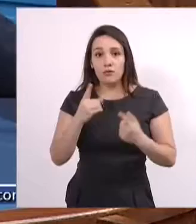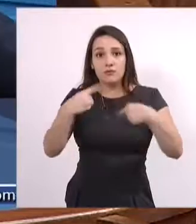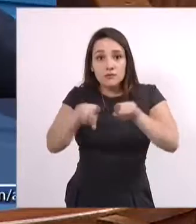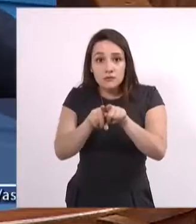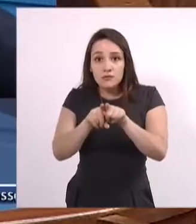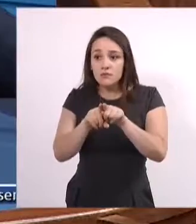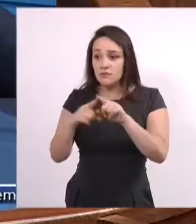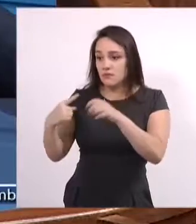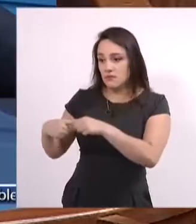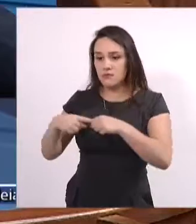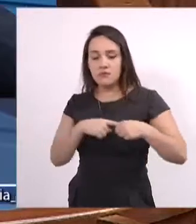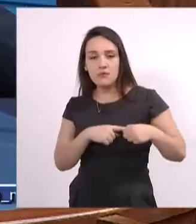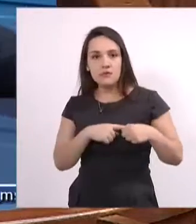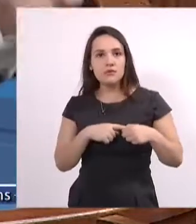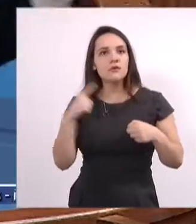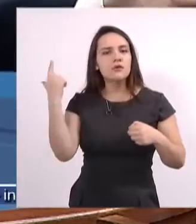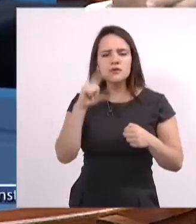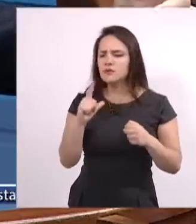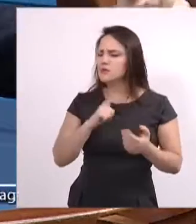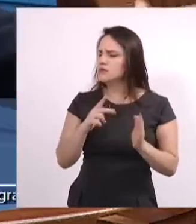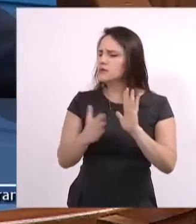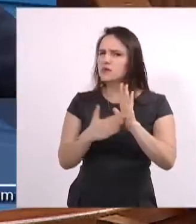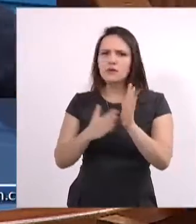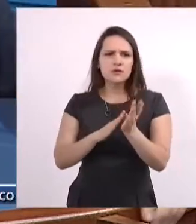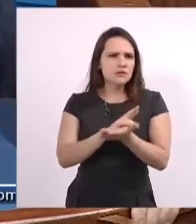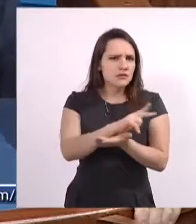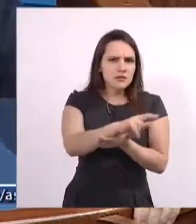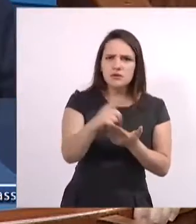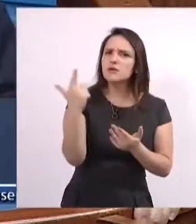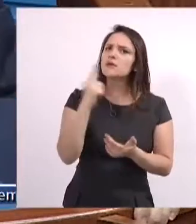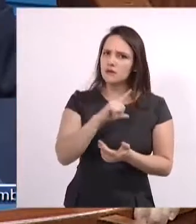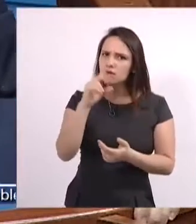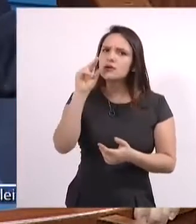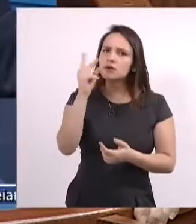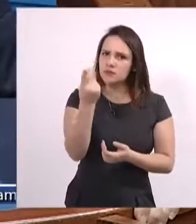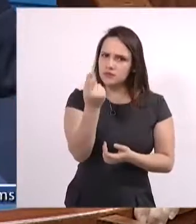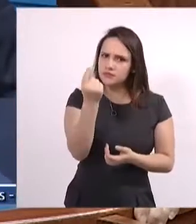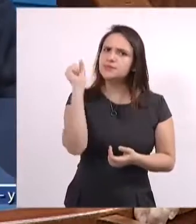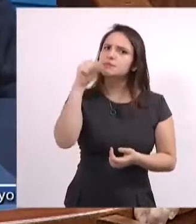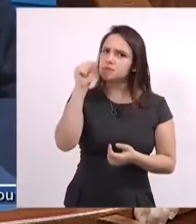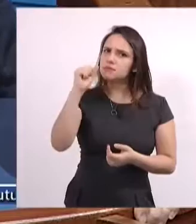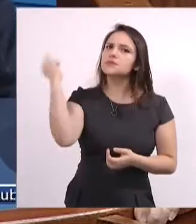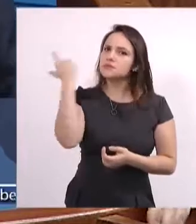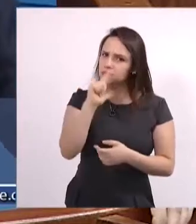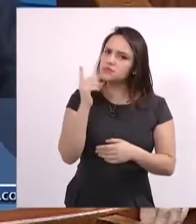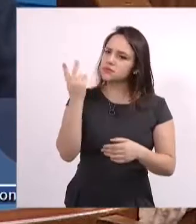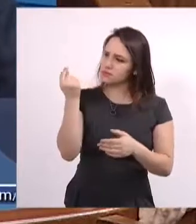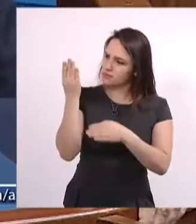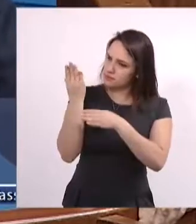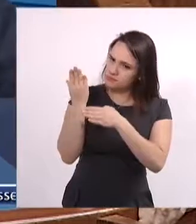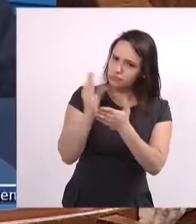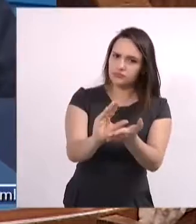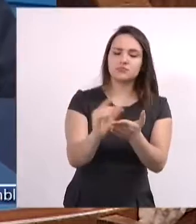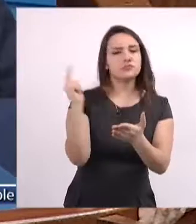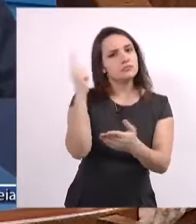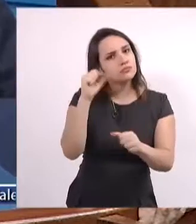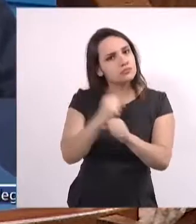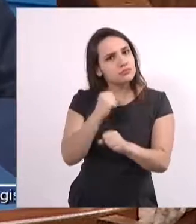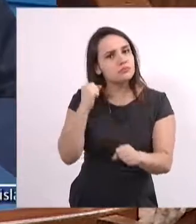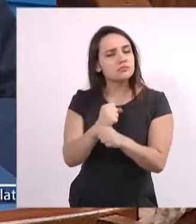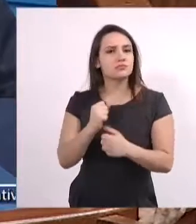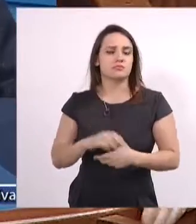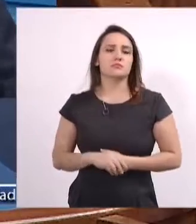intermunicipal, tem várias propostas e recursos para que se possa investir no